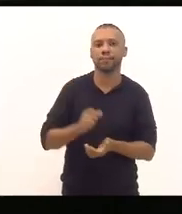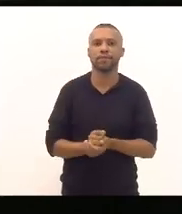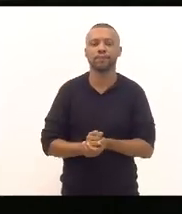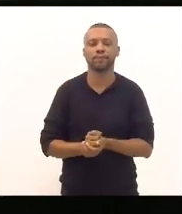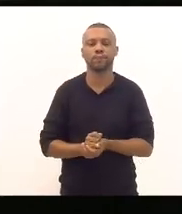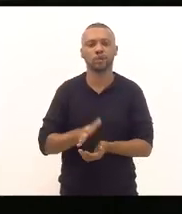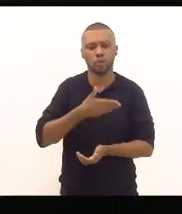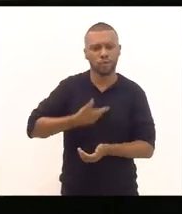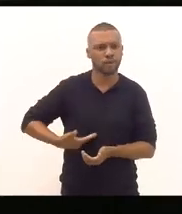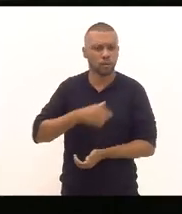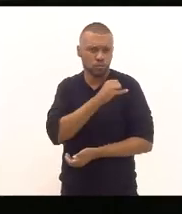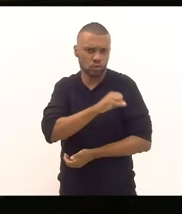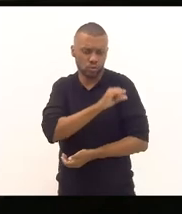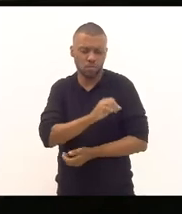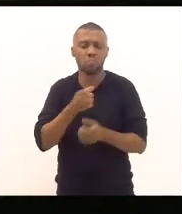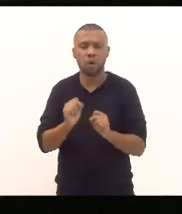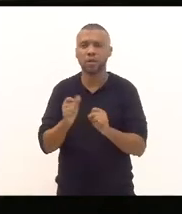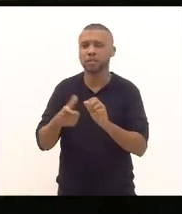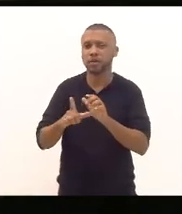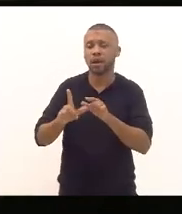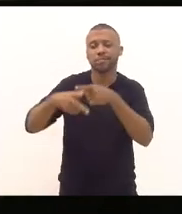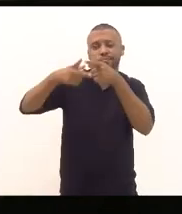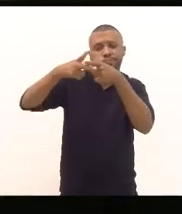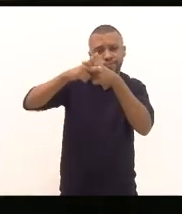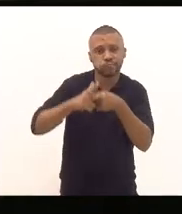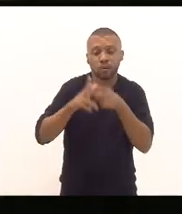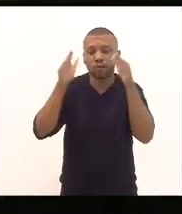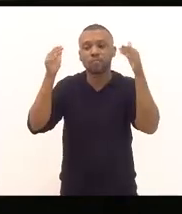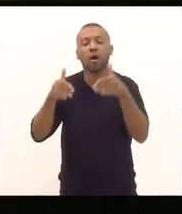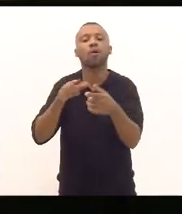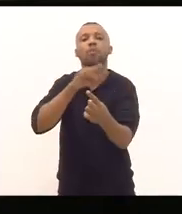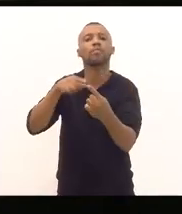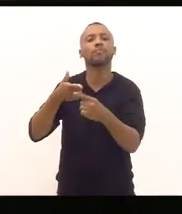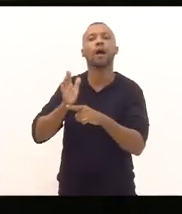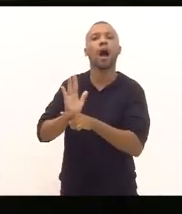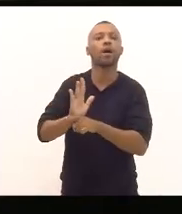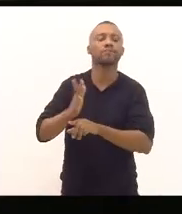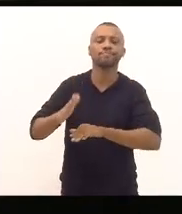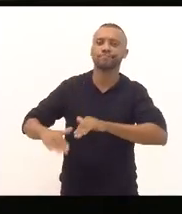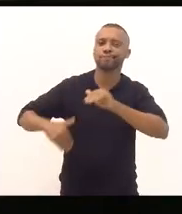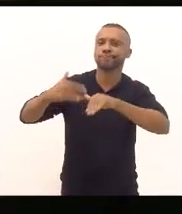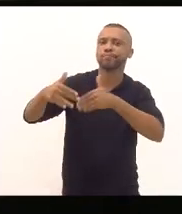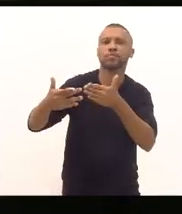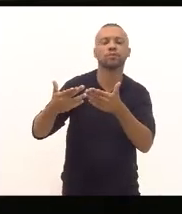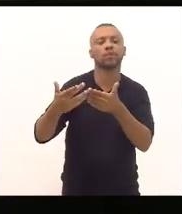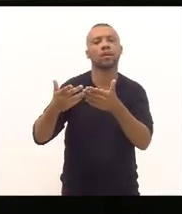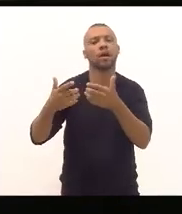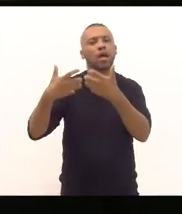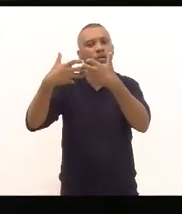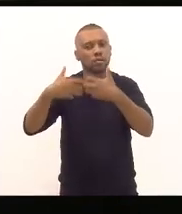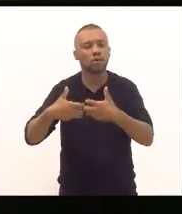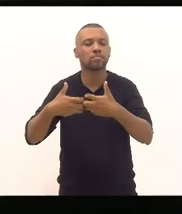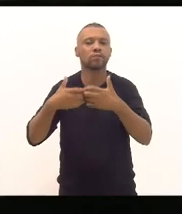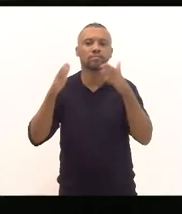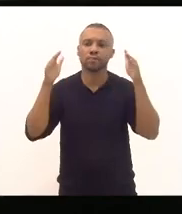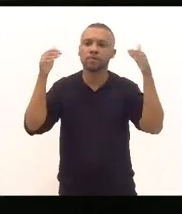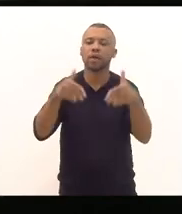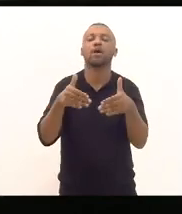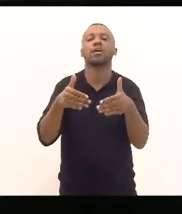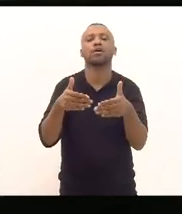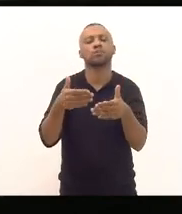Executivo poderá regulamentar a presente lei estritamente na função de facilitar a sua execução especificada de modo